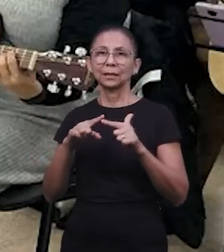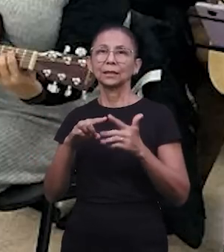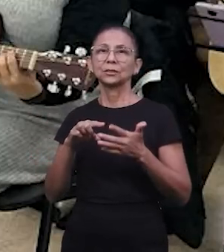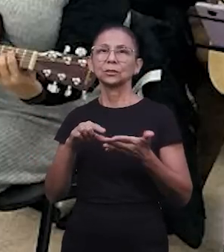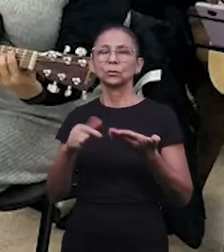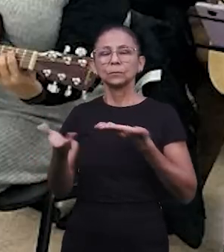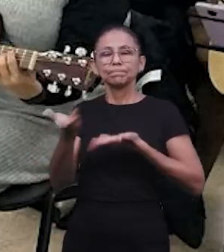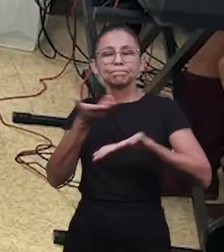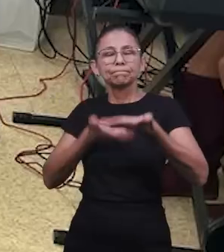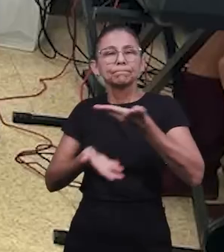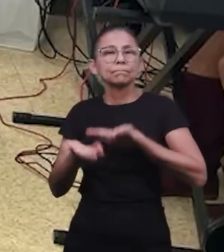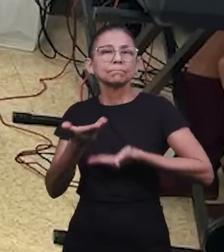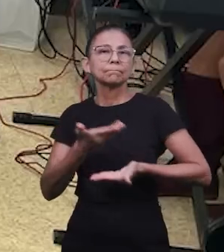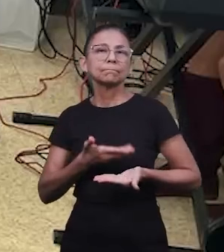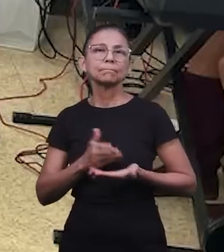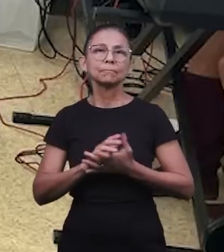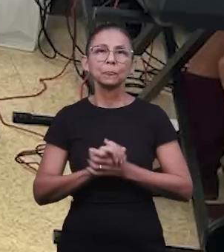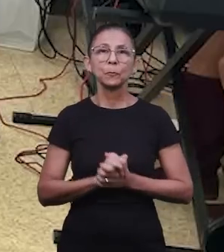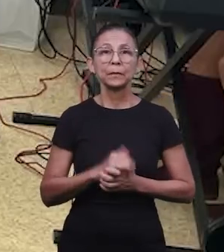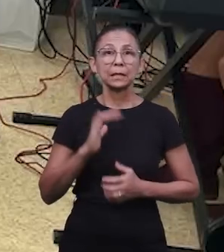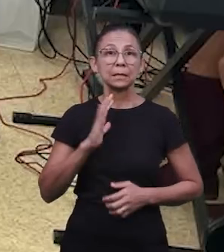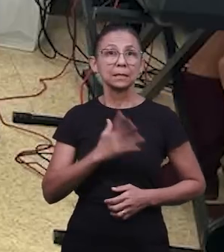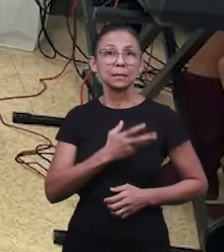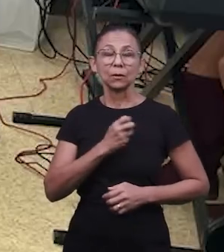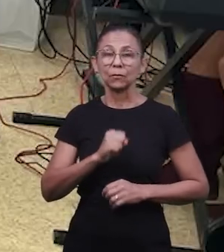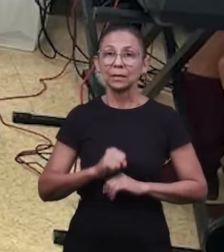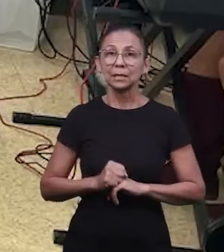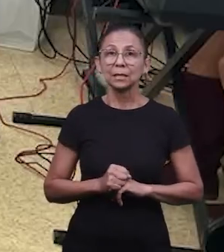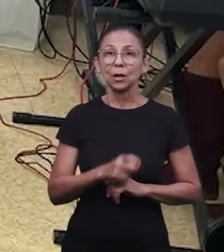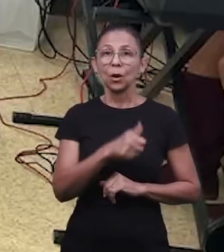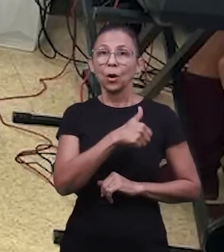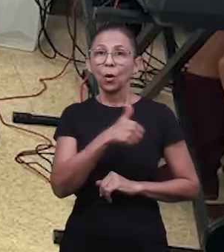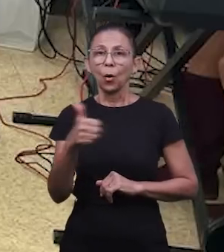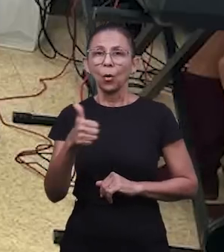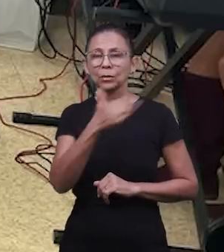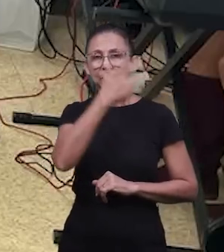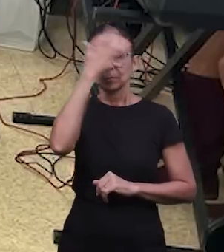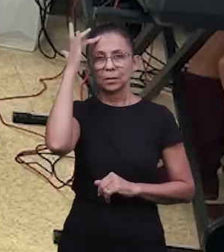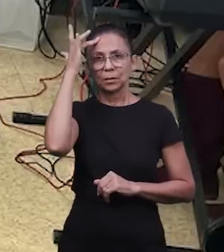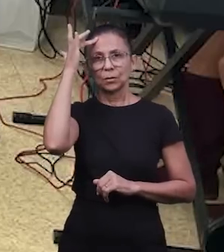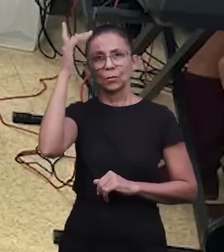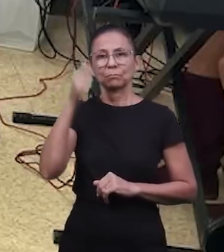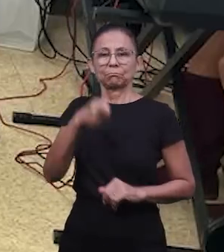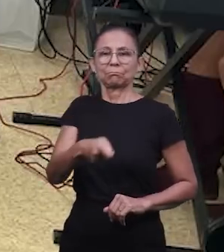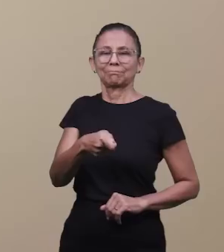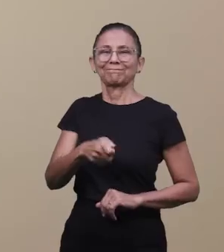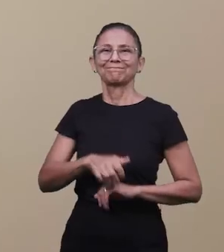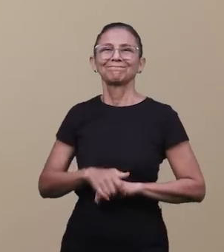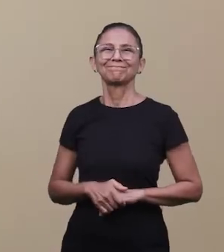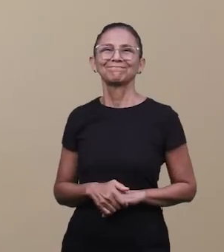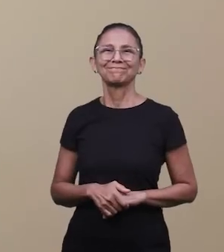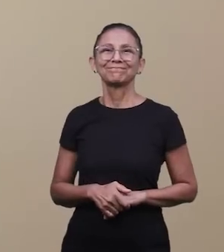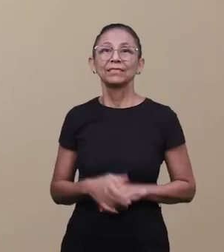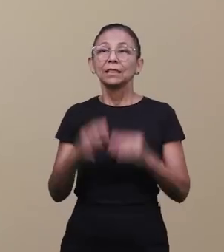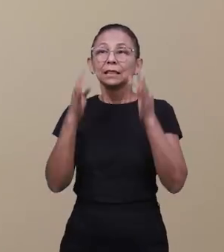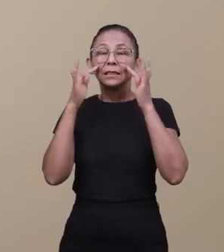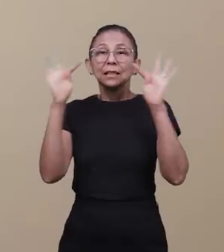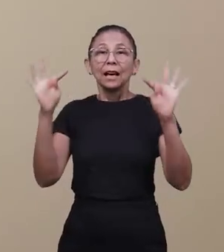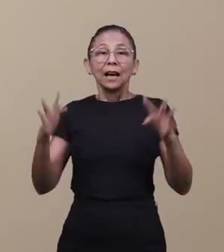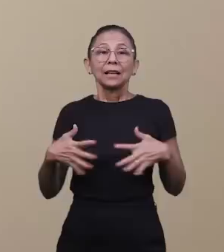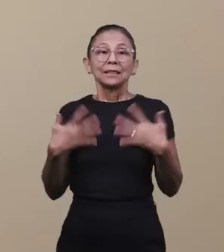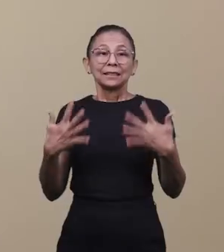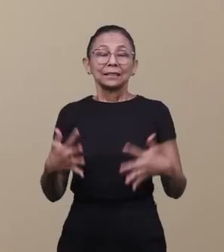Ao final, foi realizado um culto de salvação que contou com a presença de 11 visitantes, os quais puderam testemunhar da alegria de